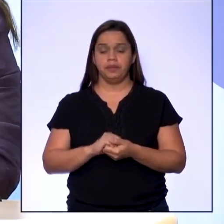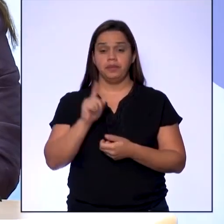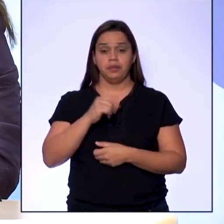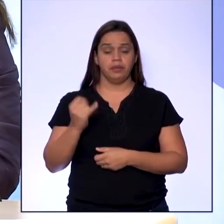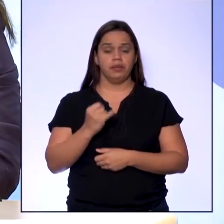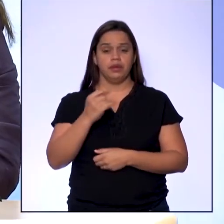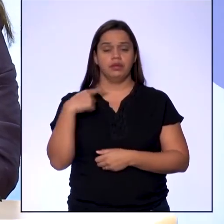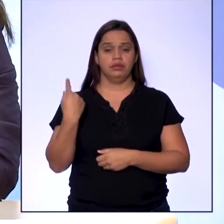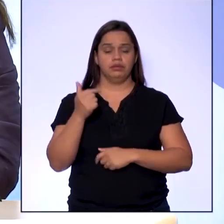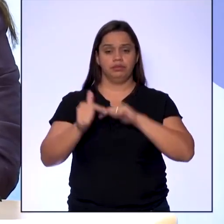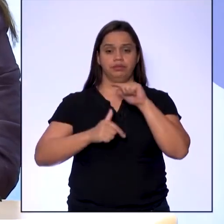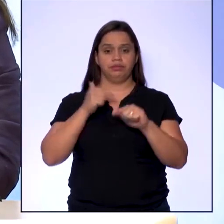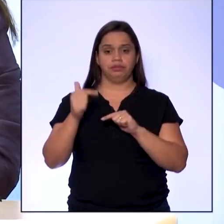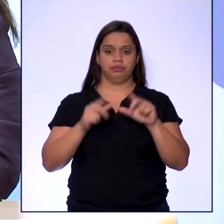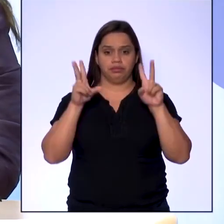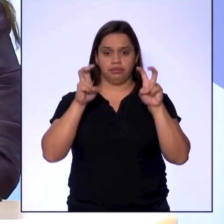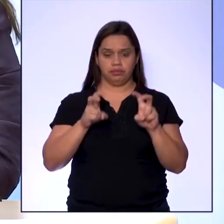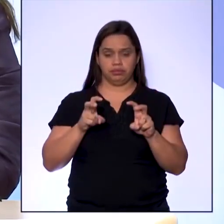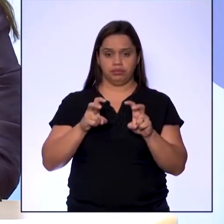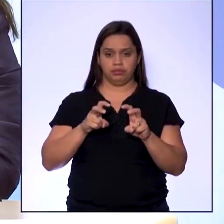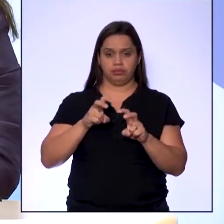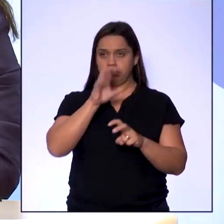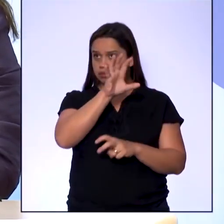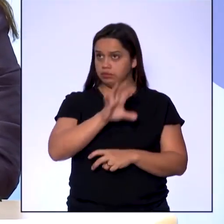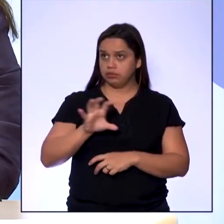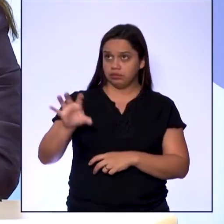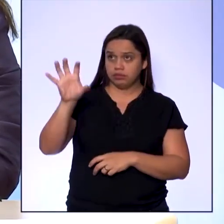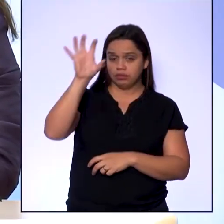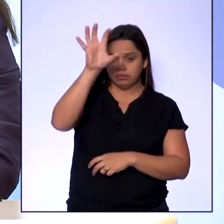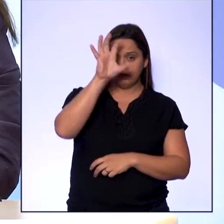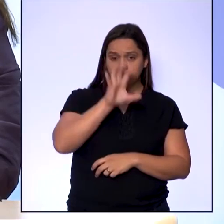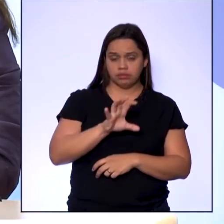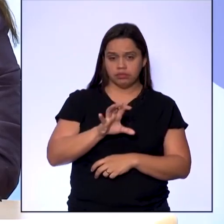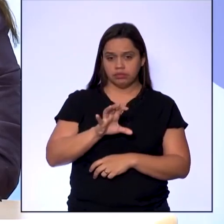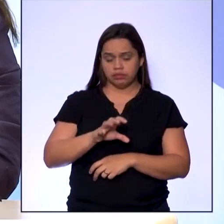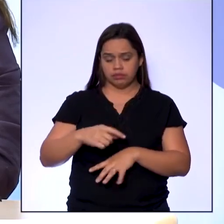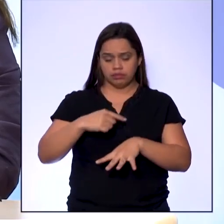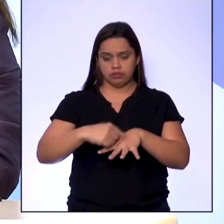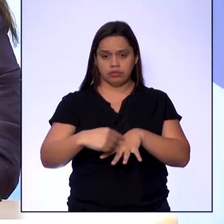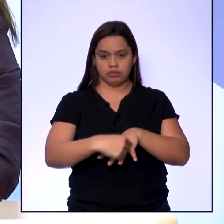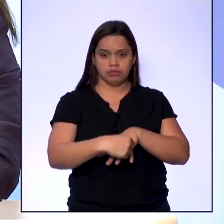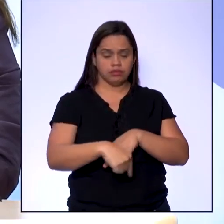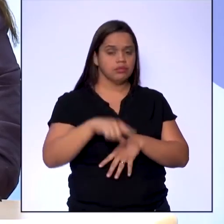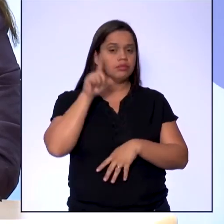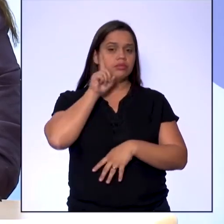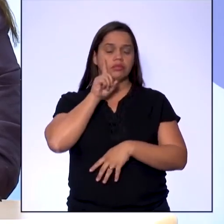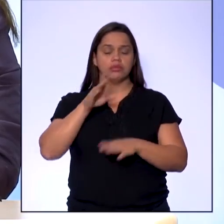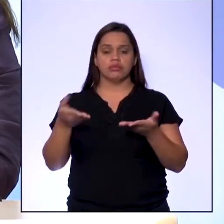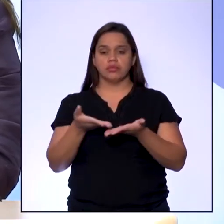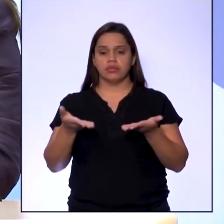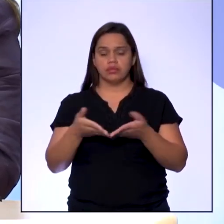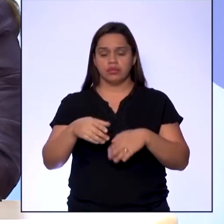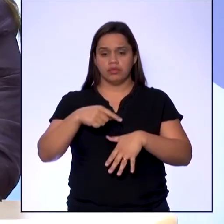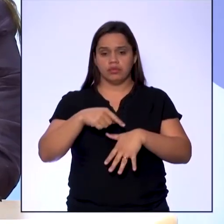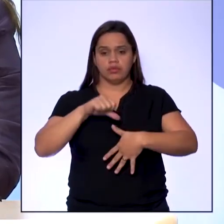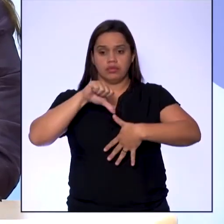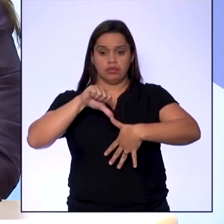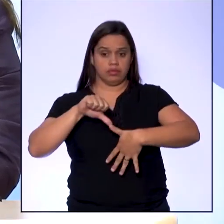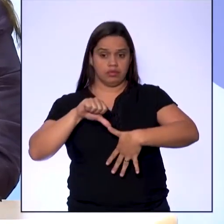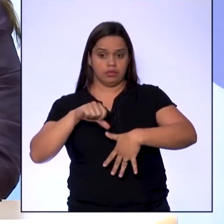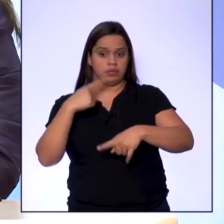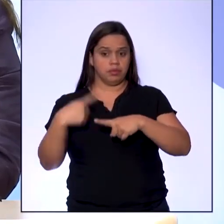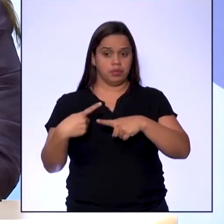acaba denominando América Latina. Então a América Latina é a região de toda a América e dividida em sub-regiões,